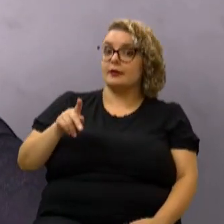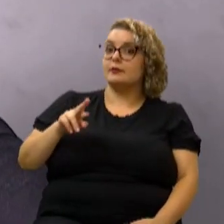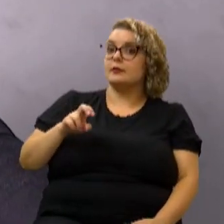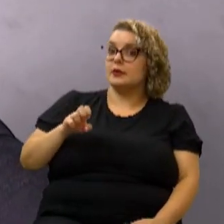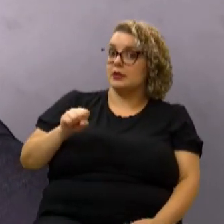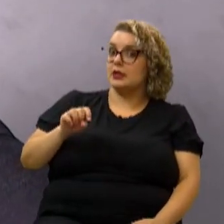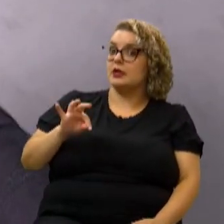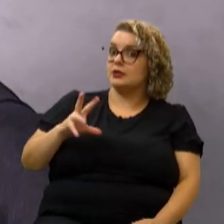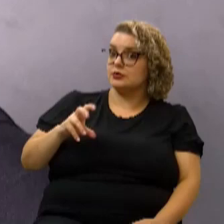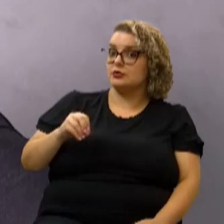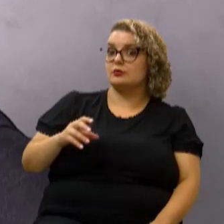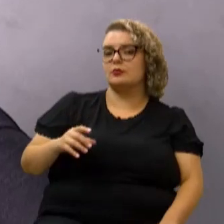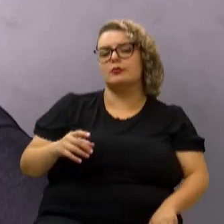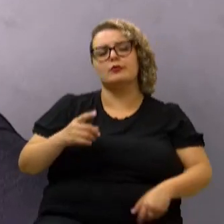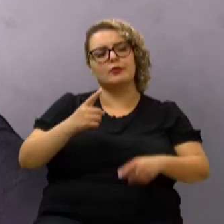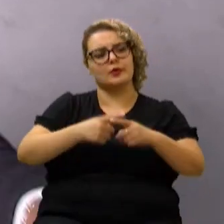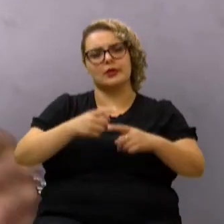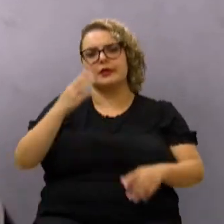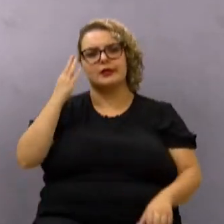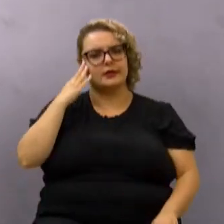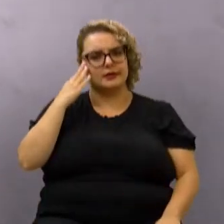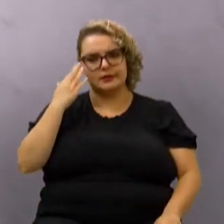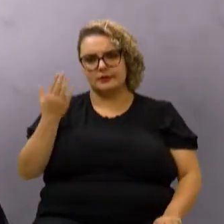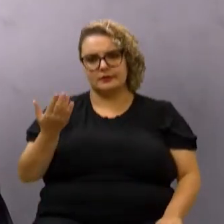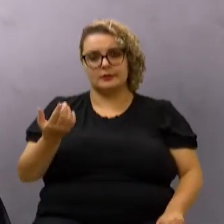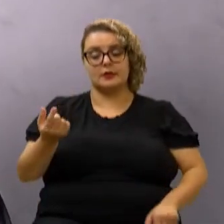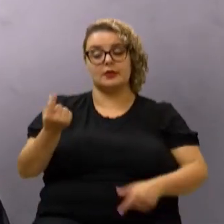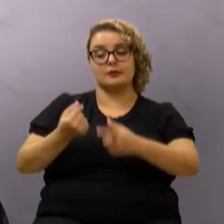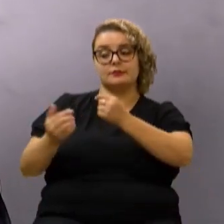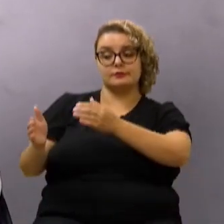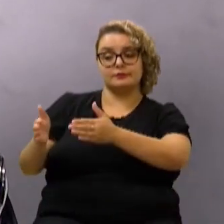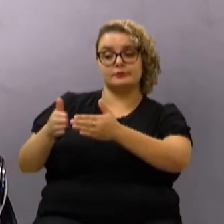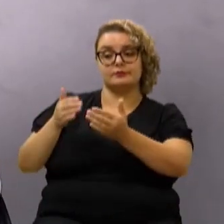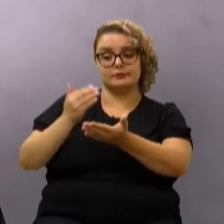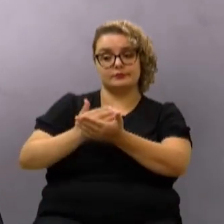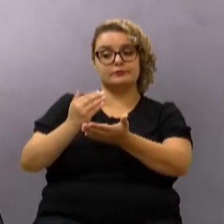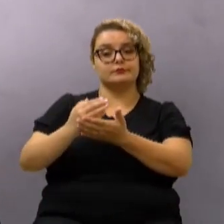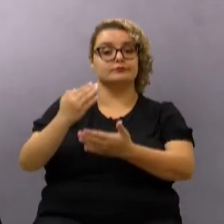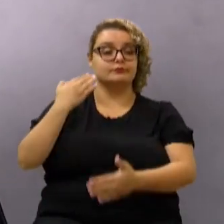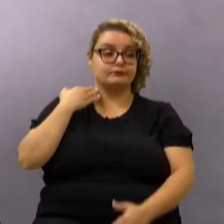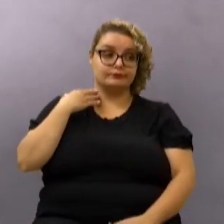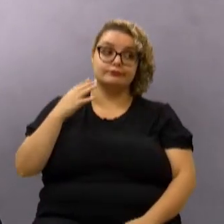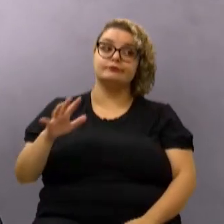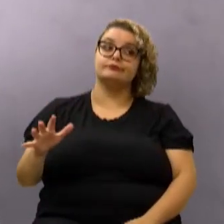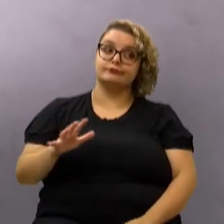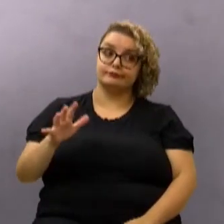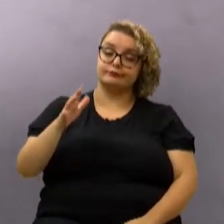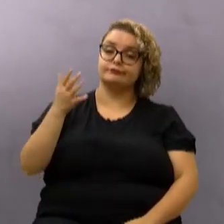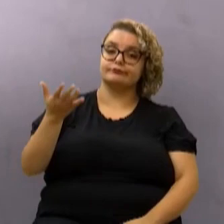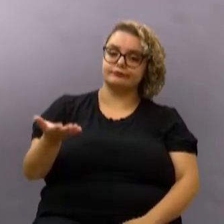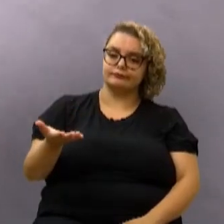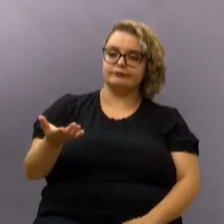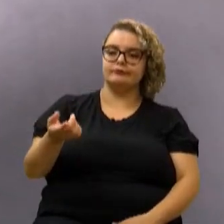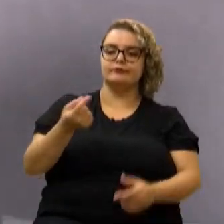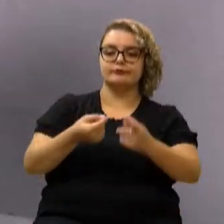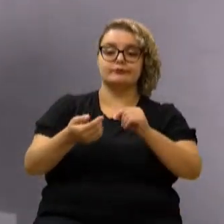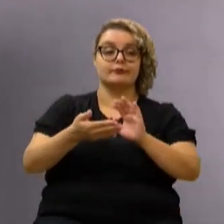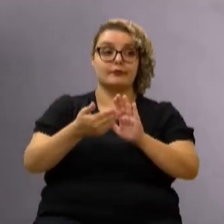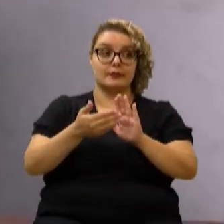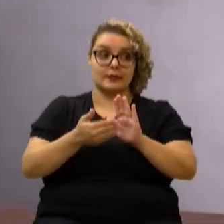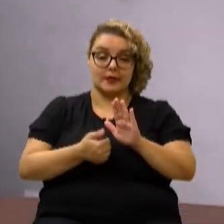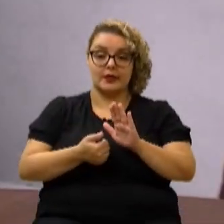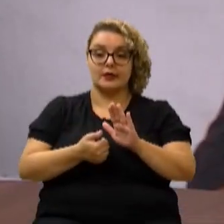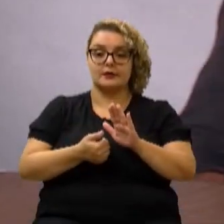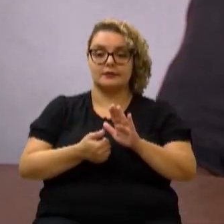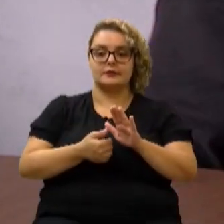pegar empréstimos dos bancos, porque a gente sabe, pegar dinheiro emprestado do banco acaba saindo caro. Então,